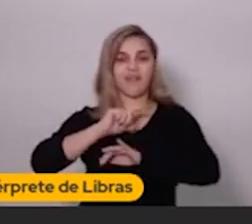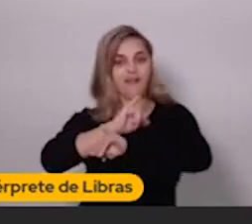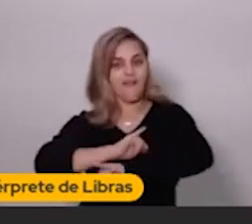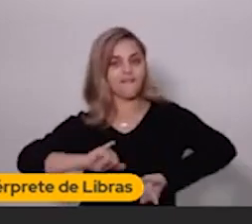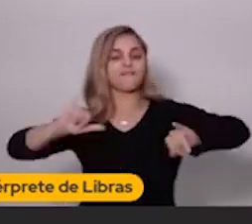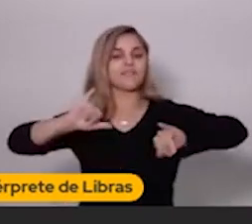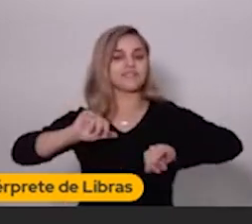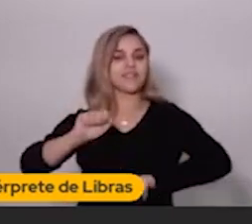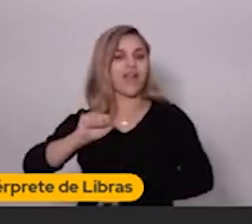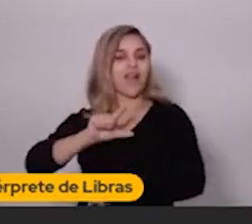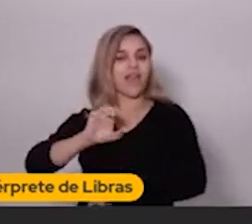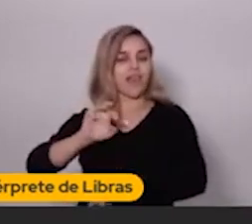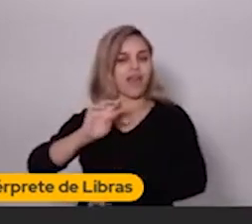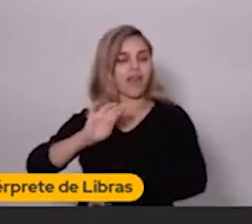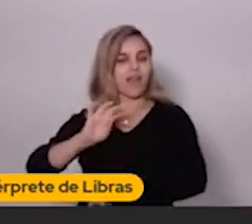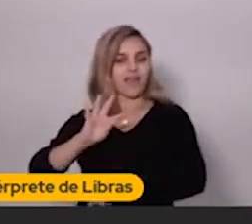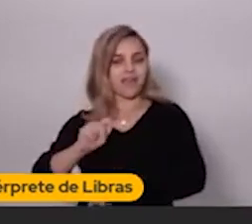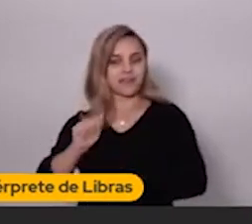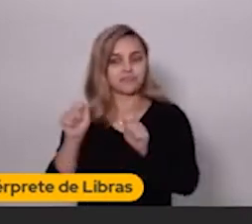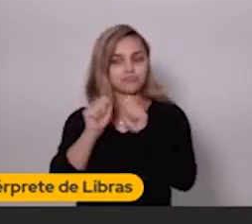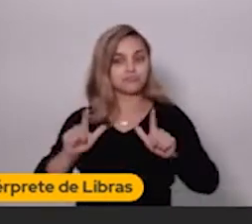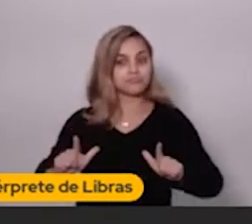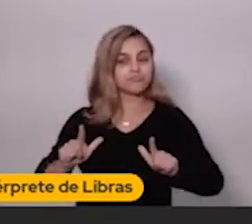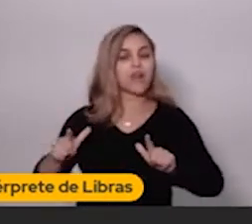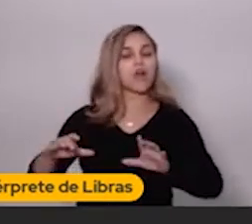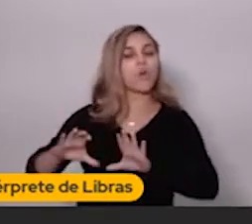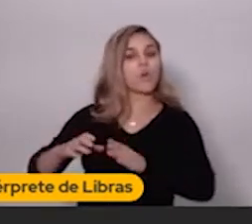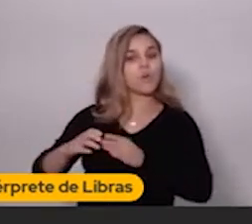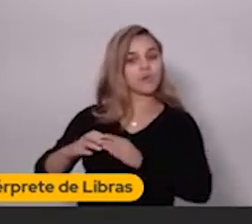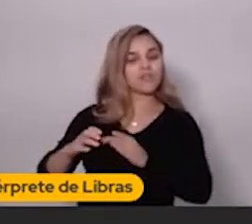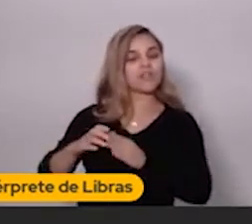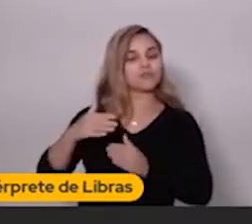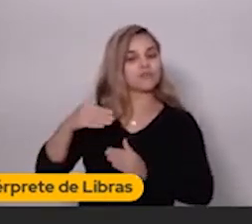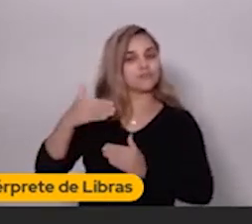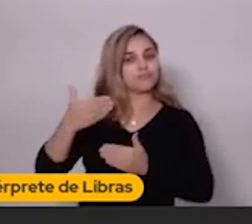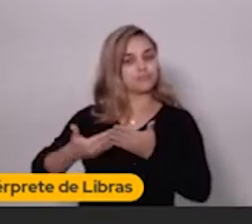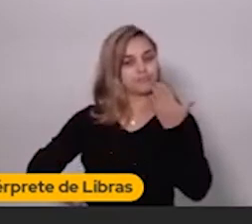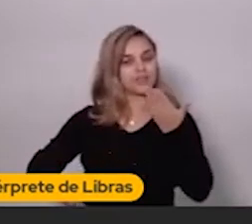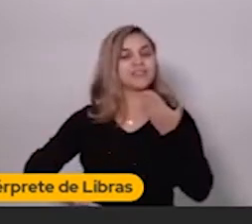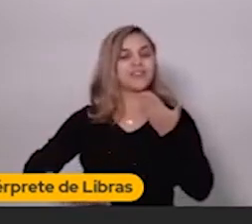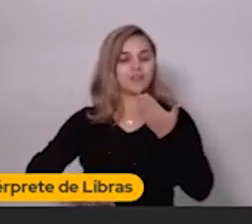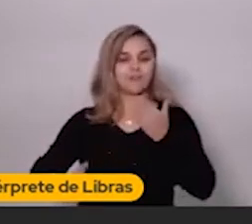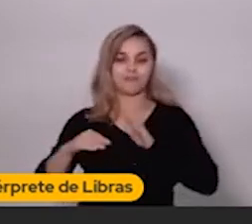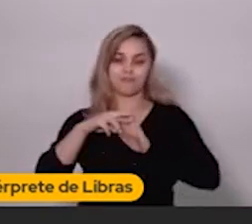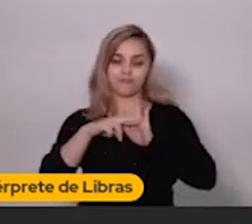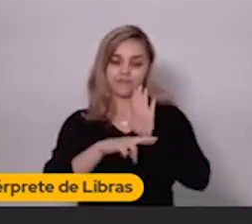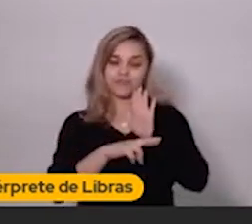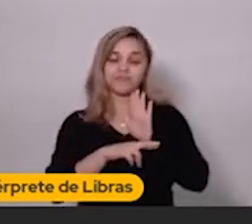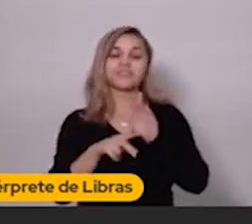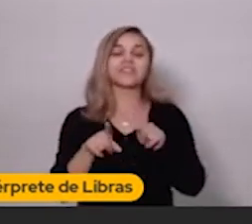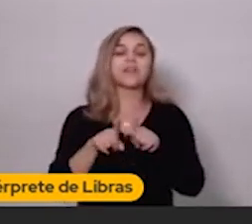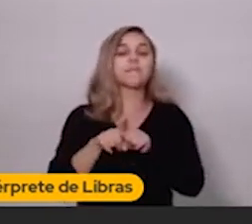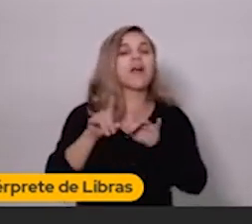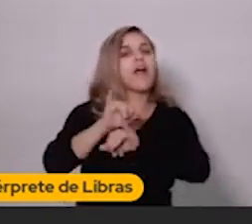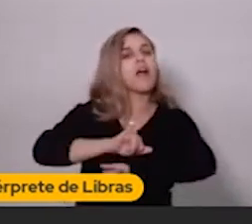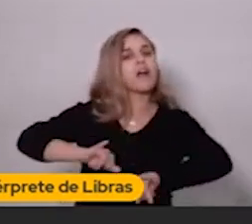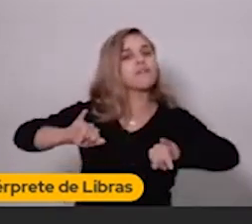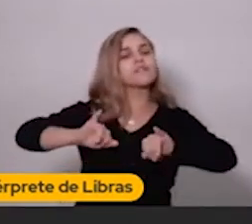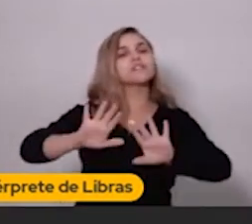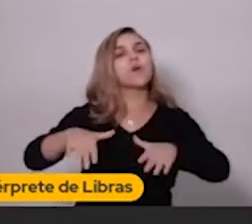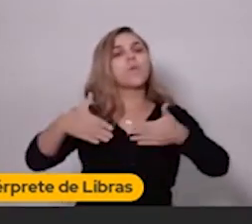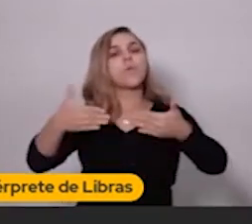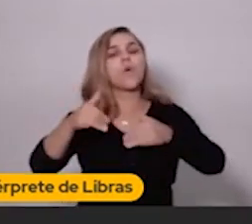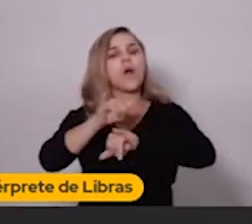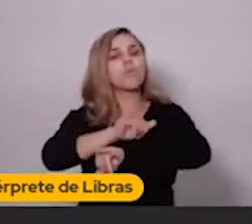por diretrizes de comunidade. Já as políticas de anúncio, elas especificam quais tipos de anúncio podem aparecer